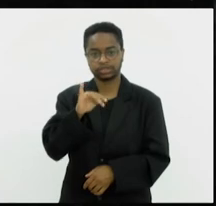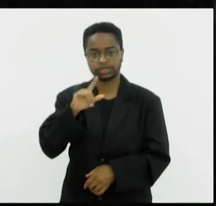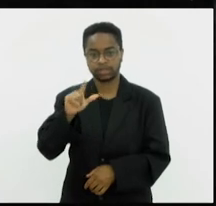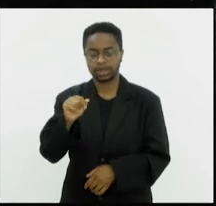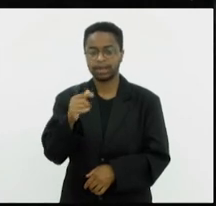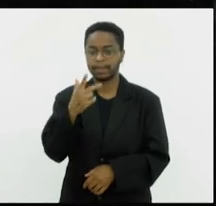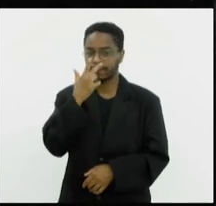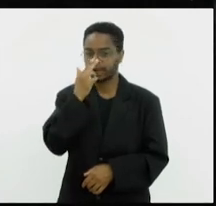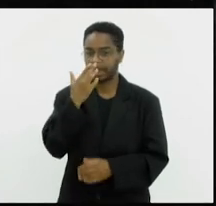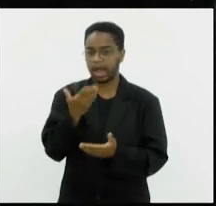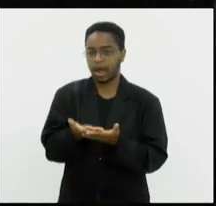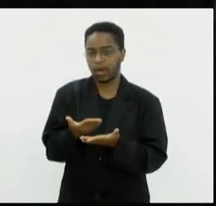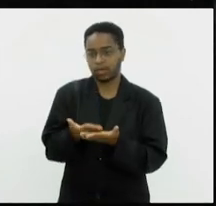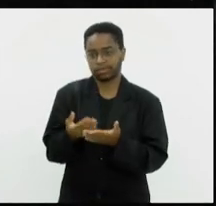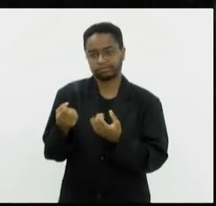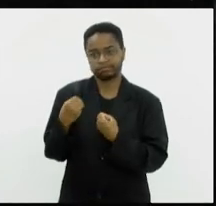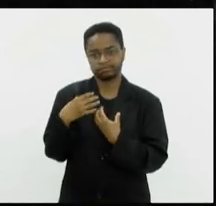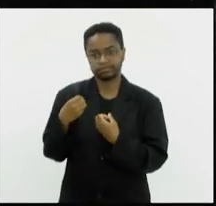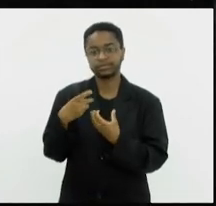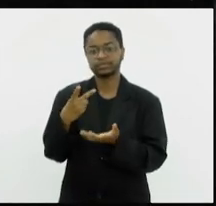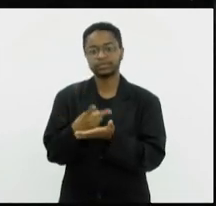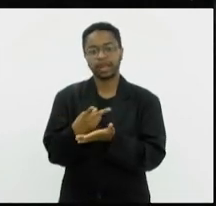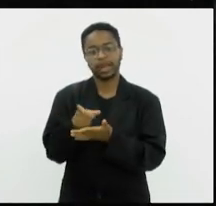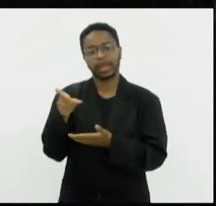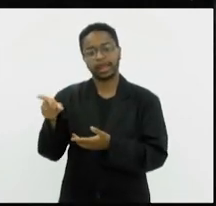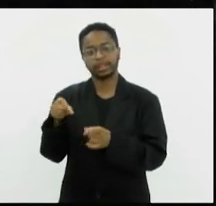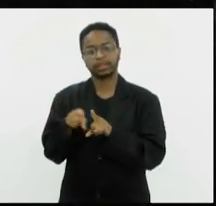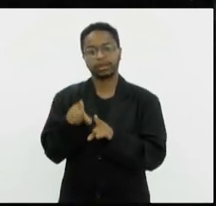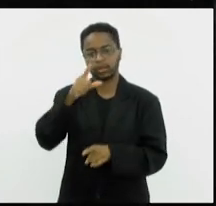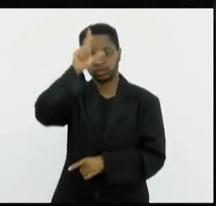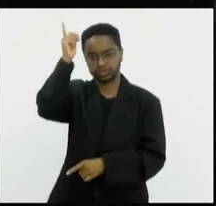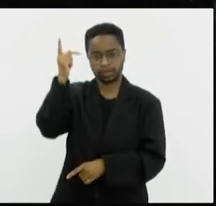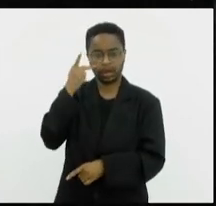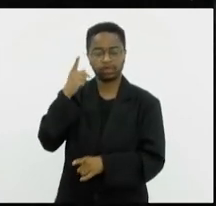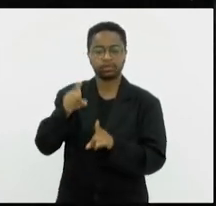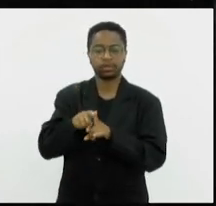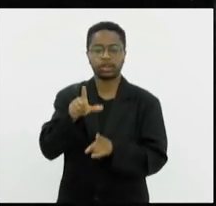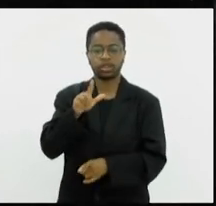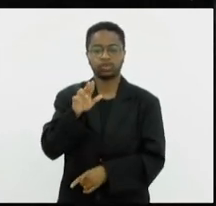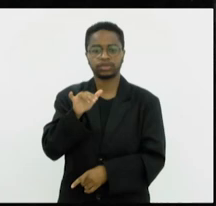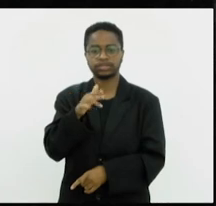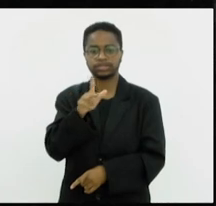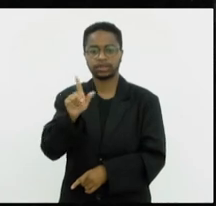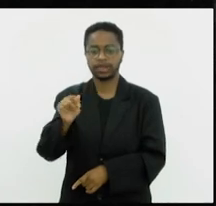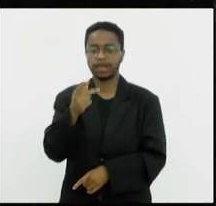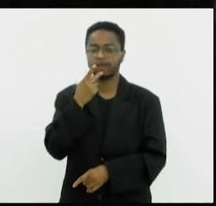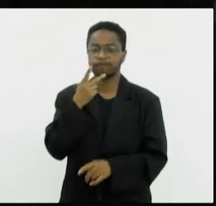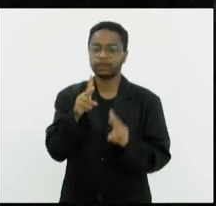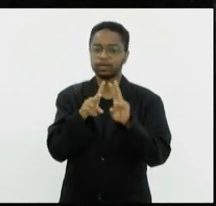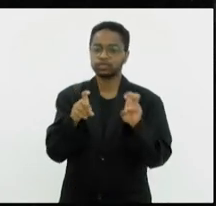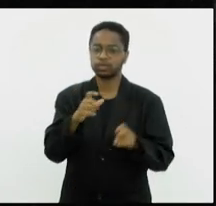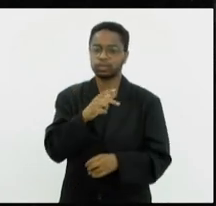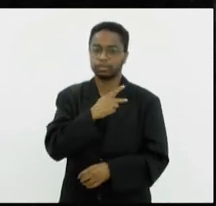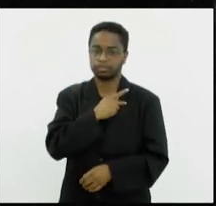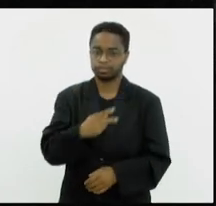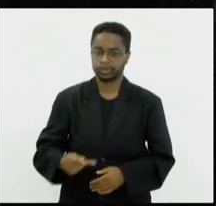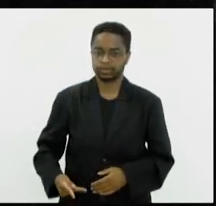aula como sempre ele luí Paulo e tantos outros Lucinha e quando fala do